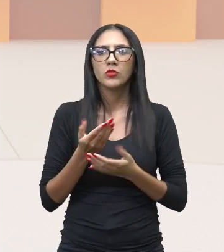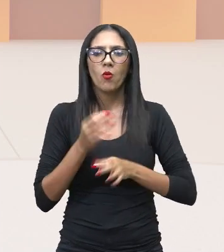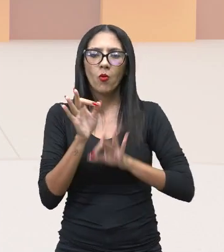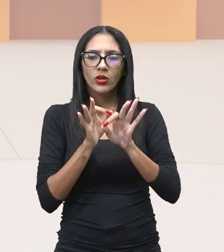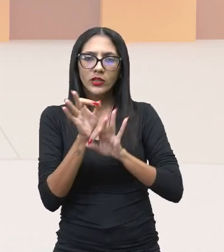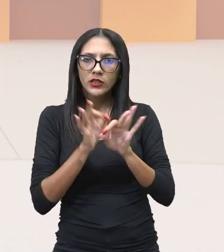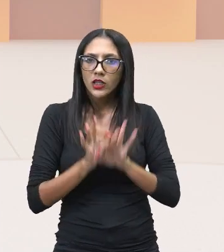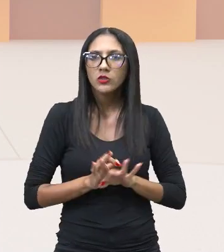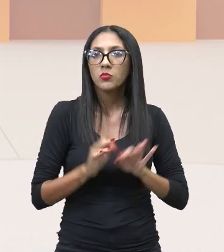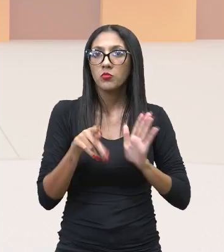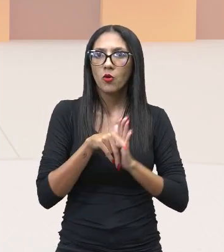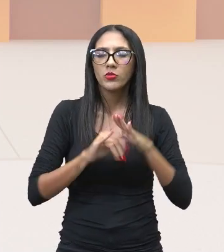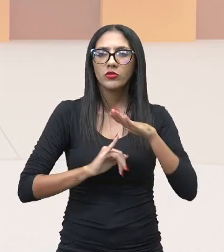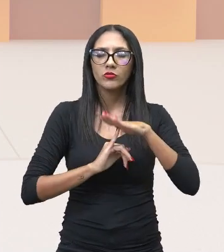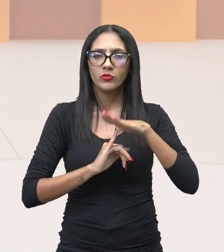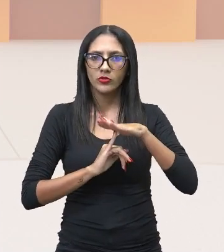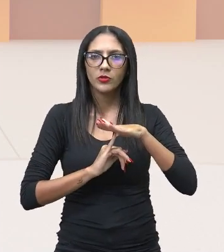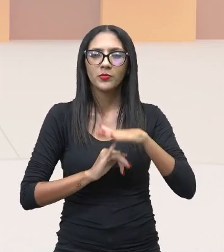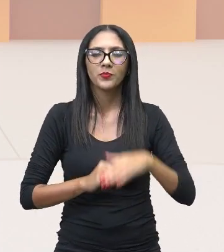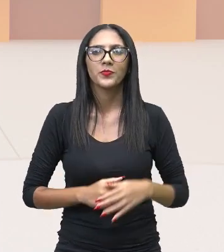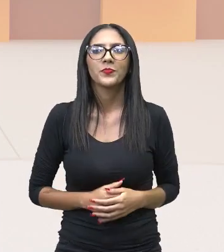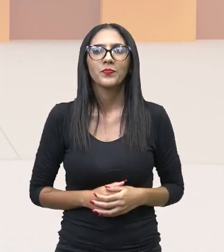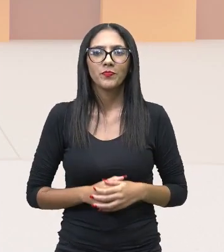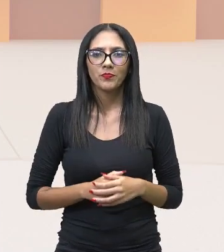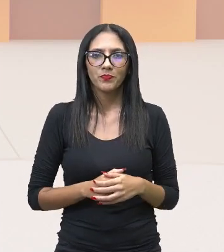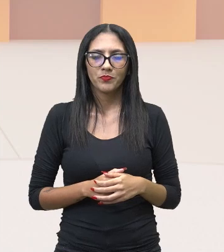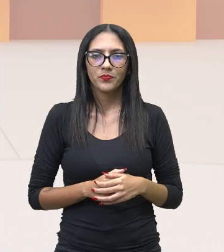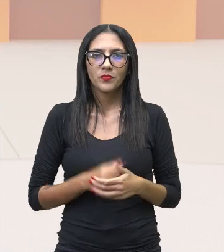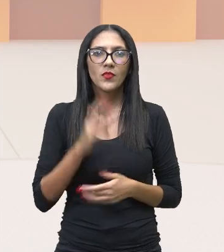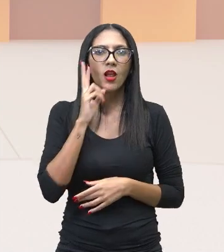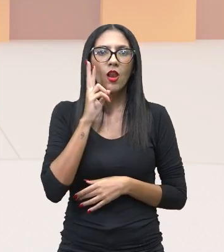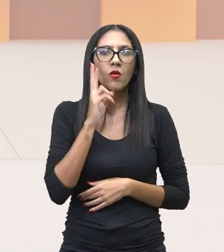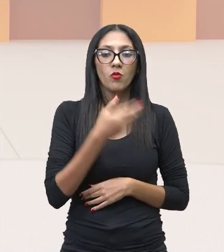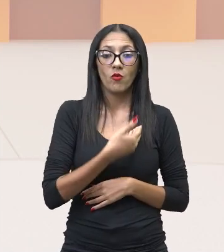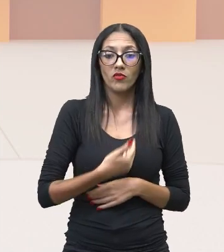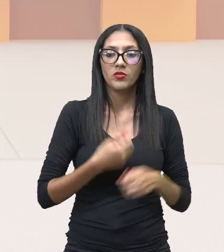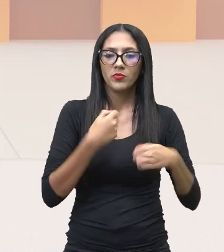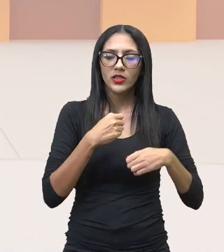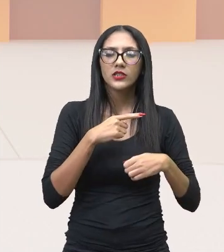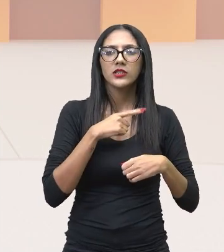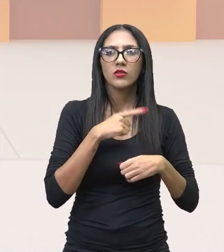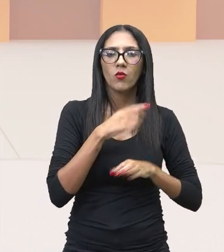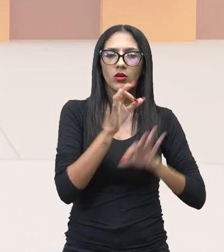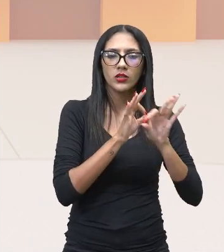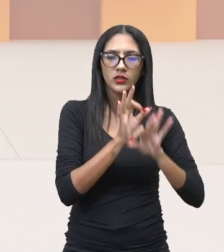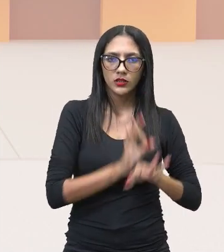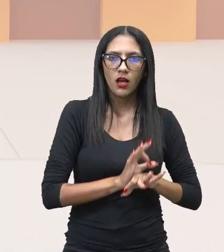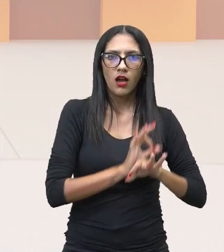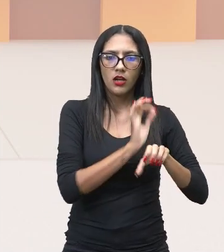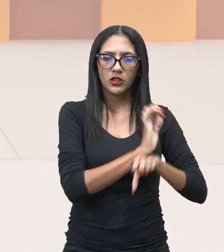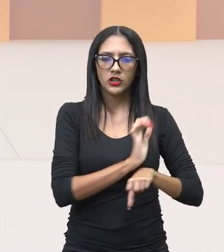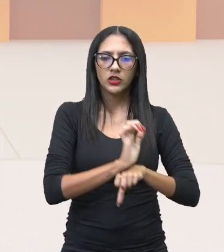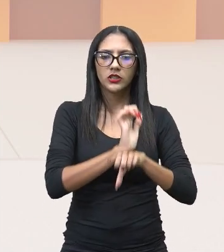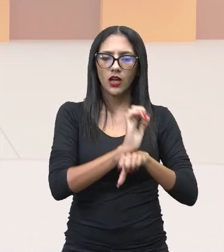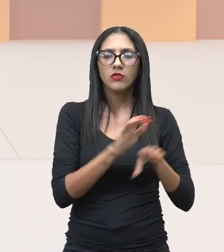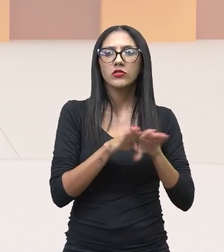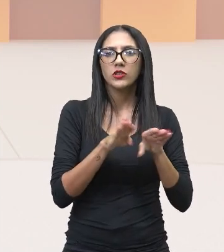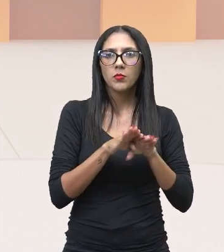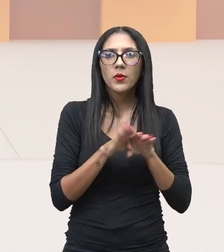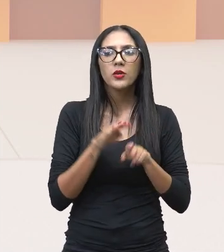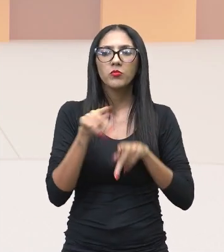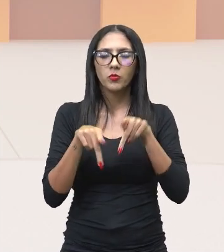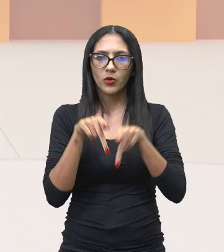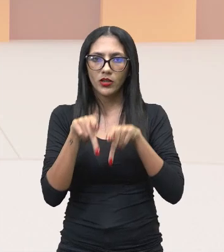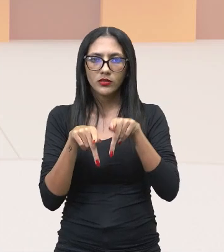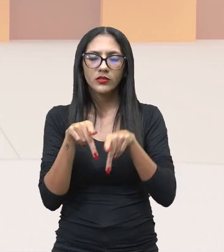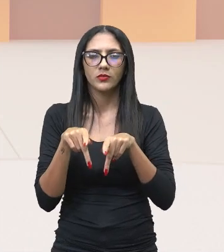justamente para aquilo que a gente falou no começo da aula. Um governo precisa garantir o seu território e as pessoas que vivem naquele território ali.